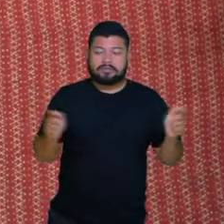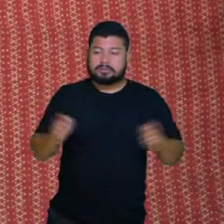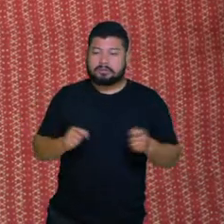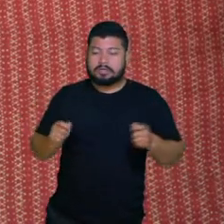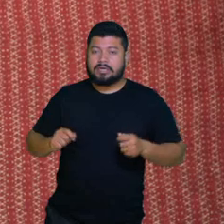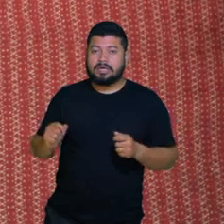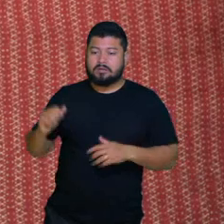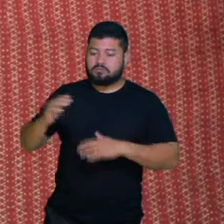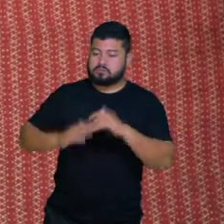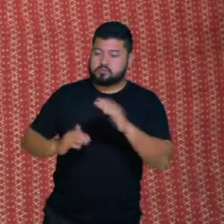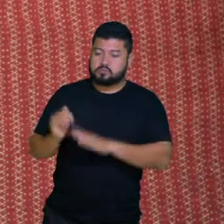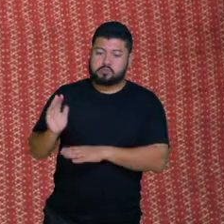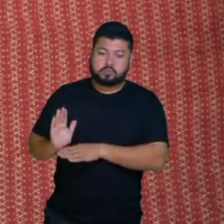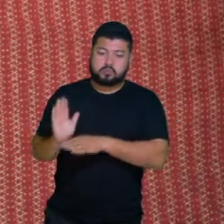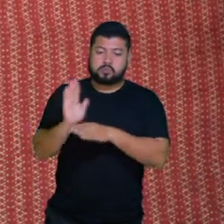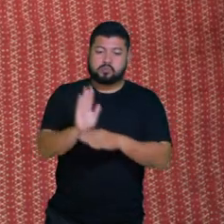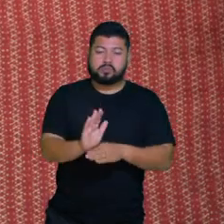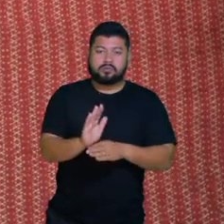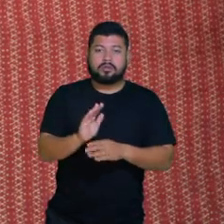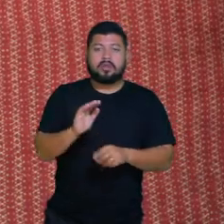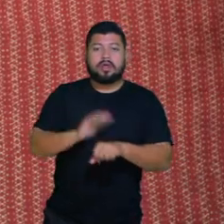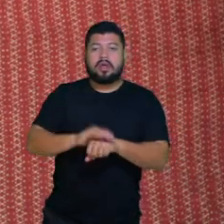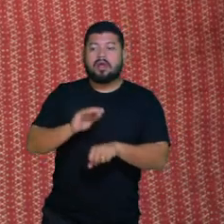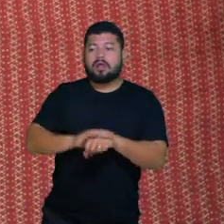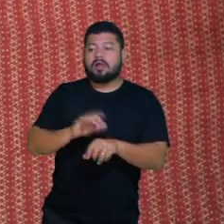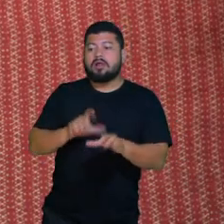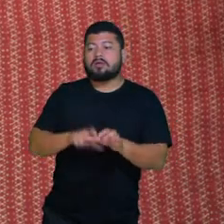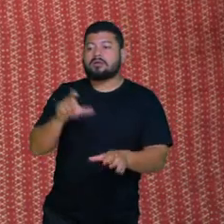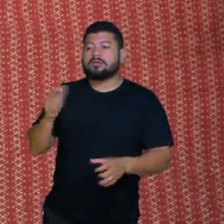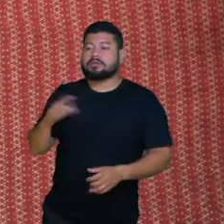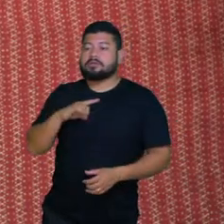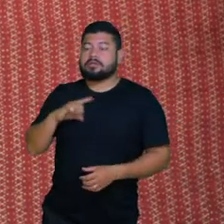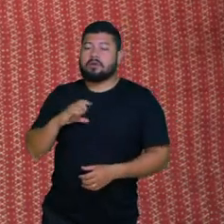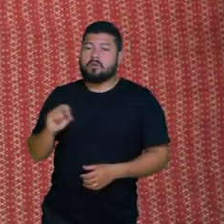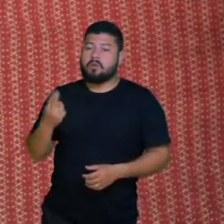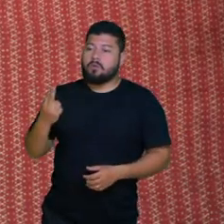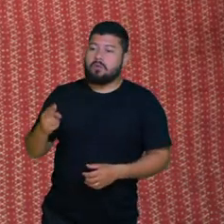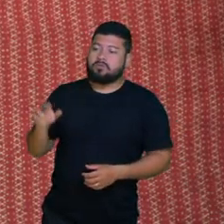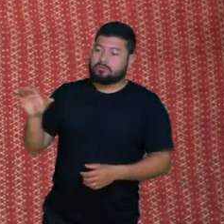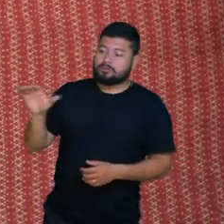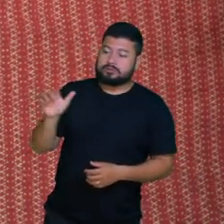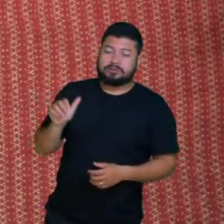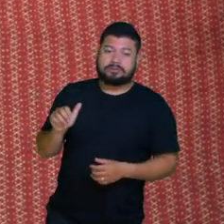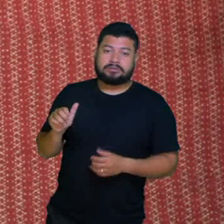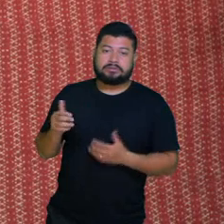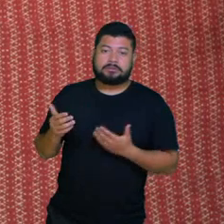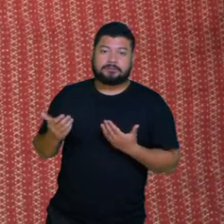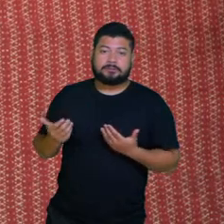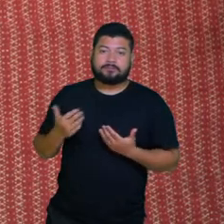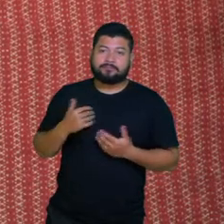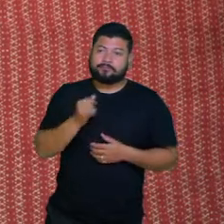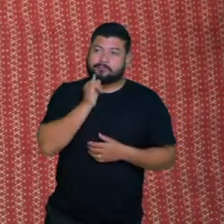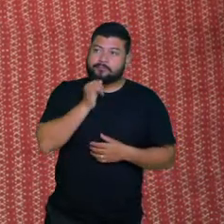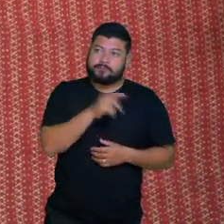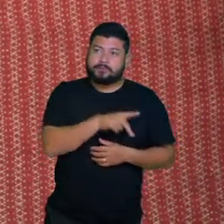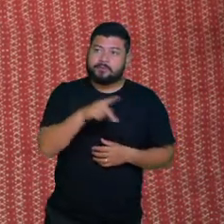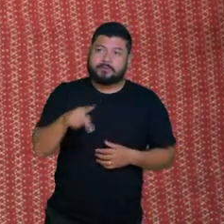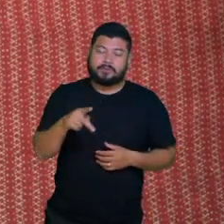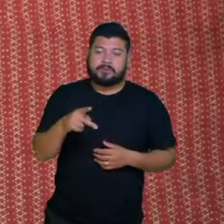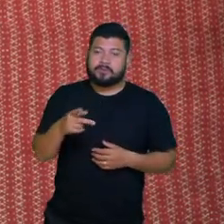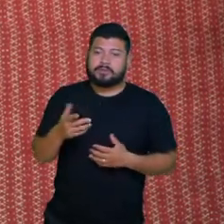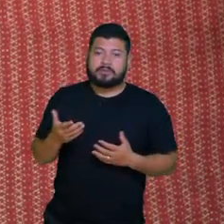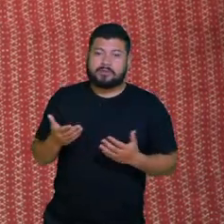atuando né que autonomia a gente tem ou para trazer Apesar que a gente não tem os professores de Formação